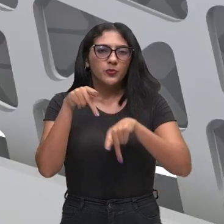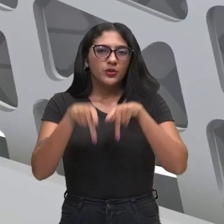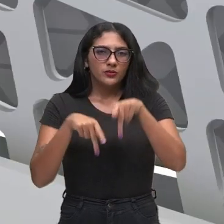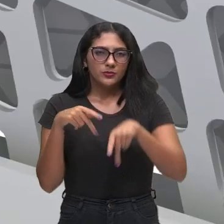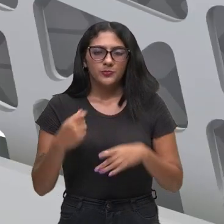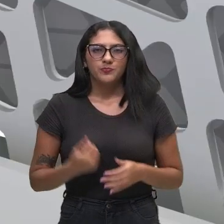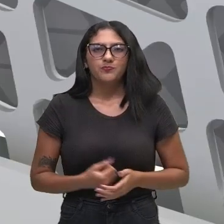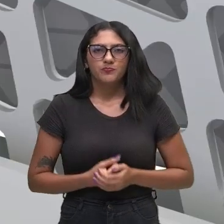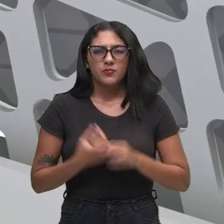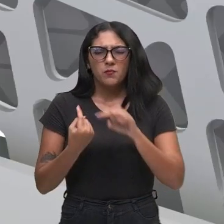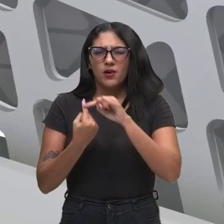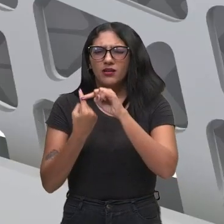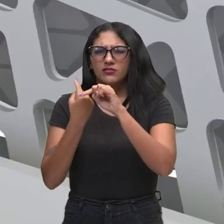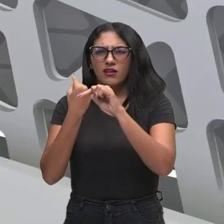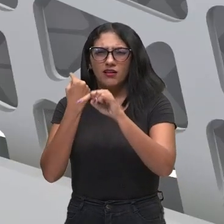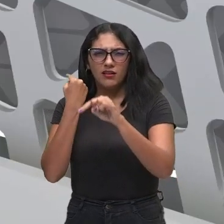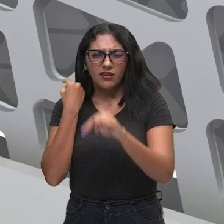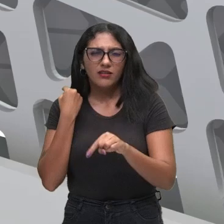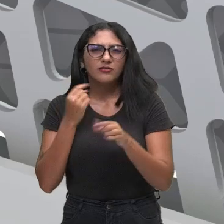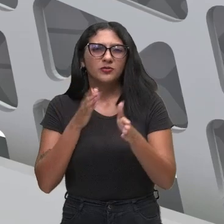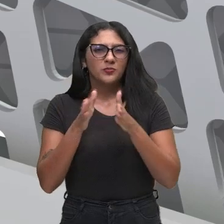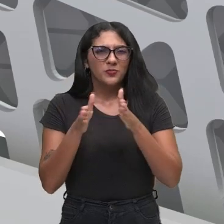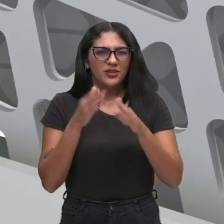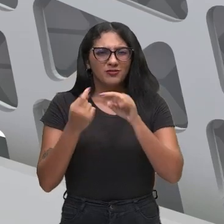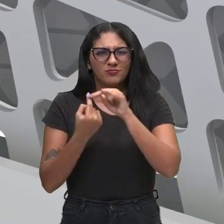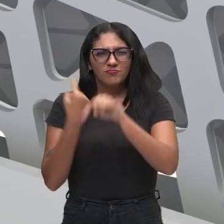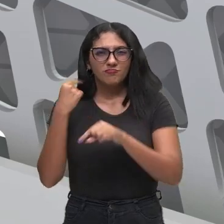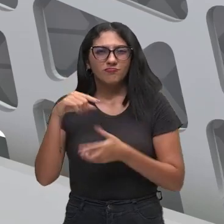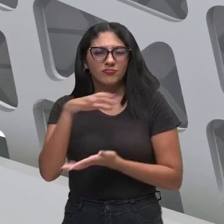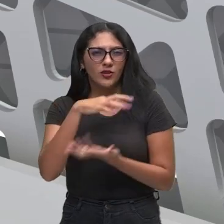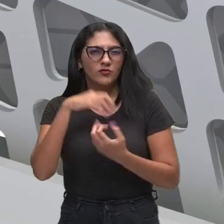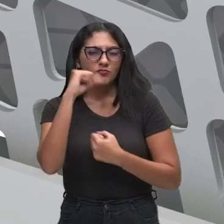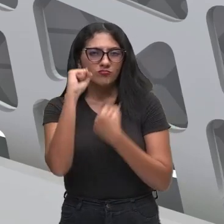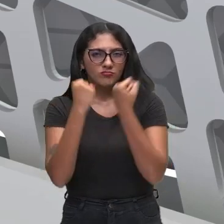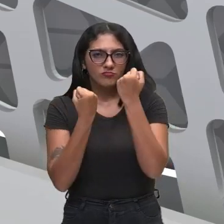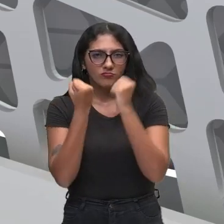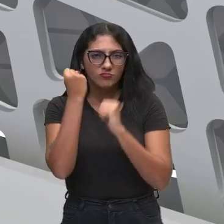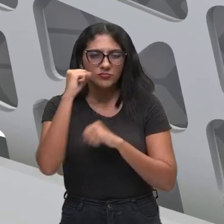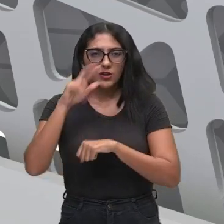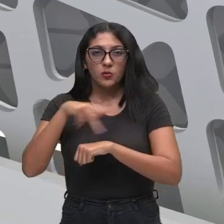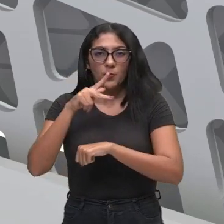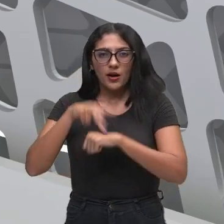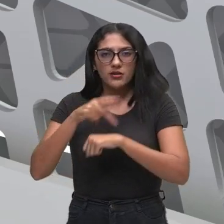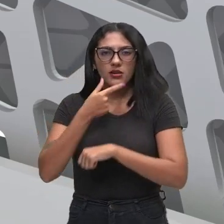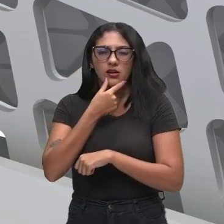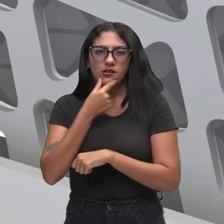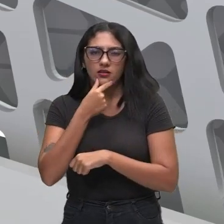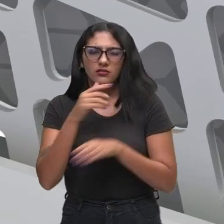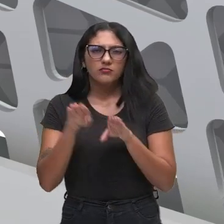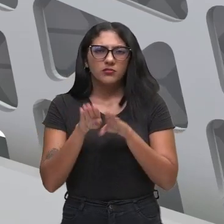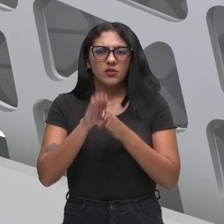daquela época, lá no início da Revolução Industrial, na Inglaterra e todos os países